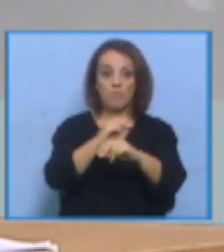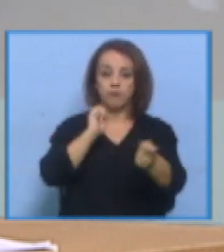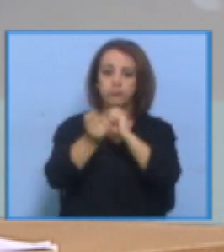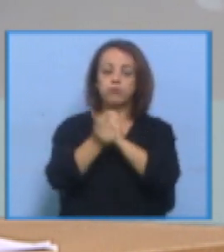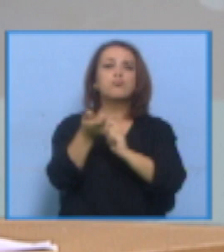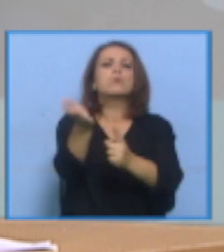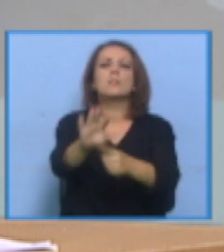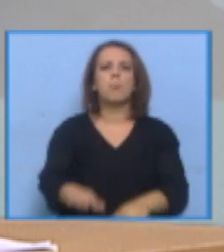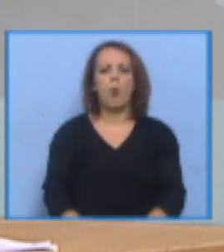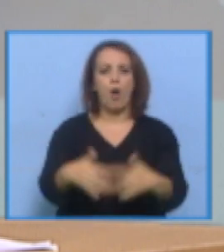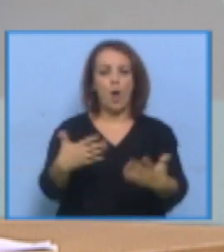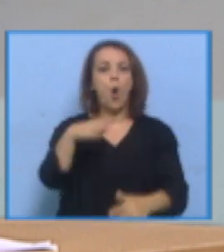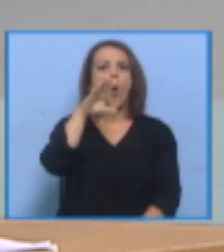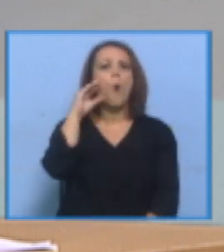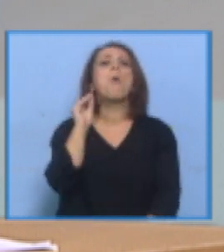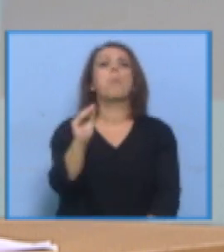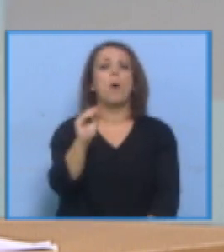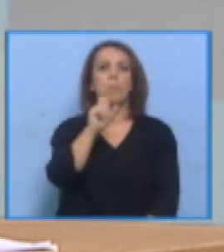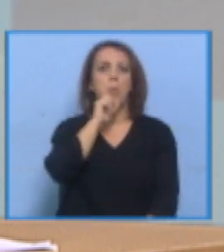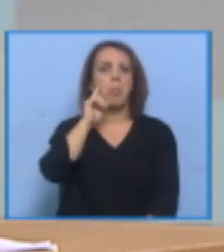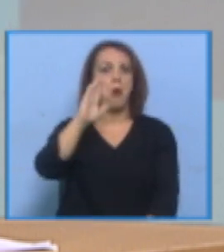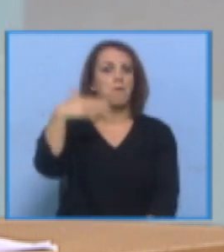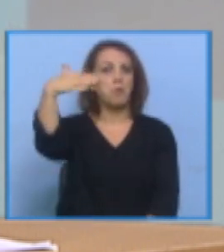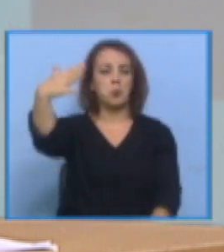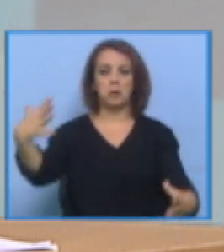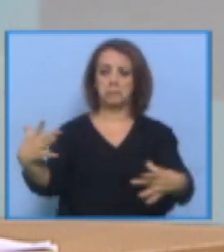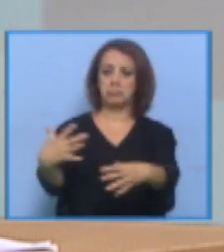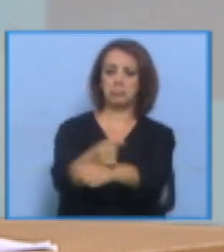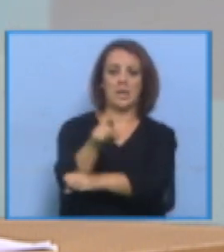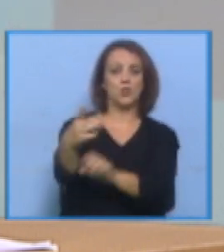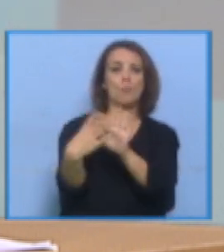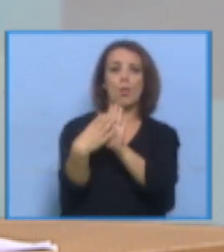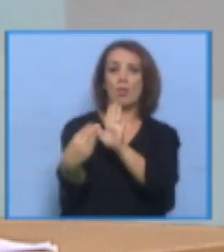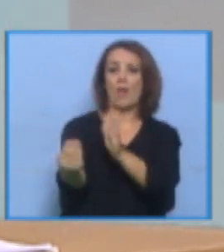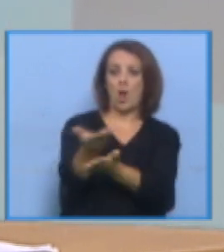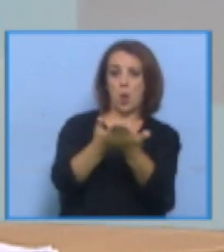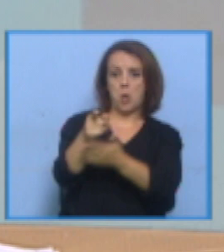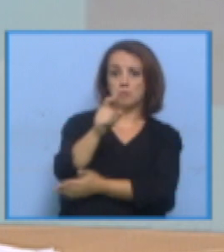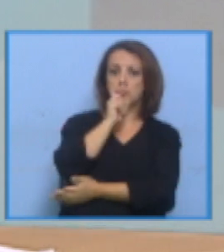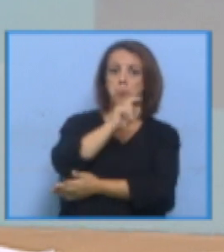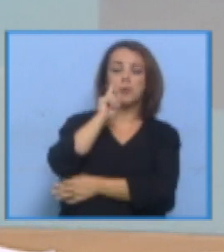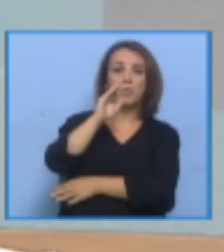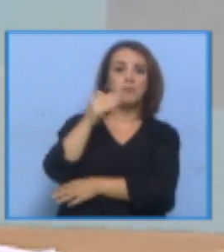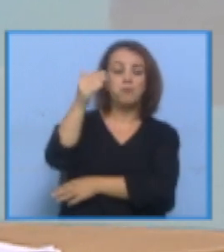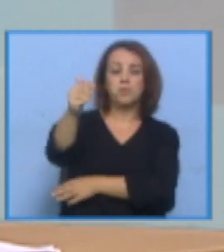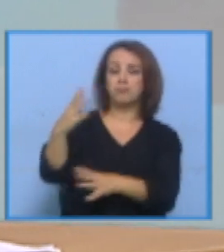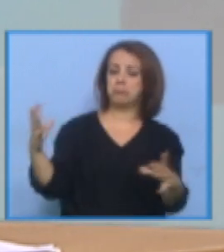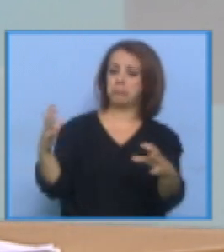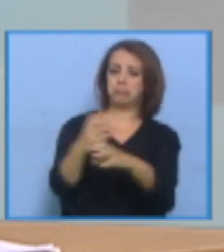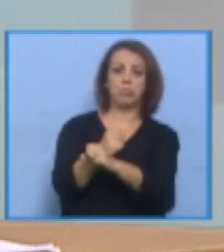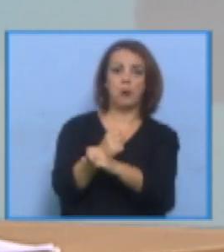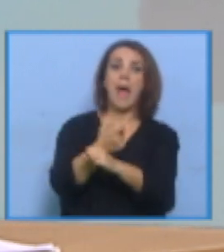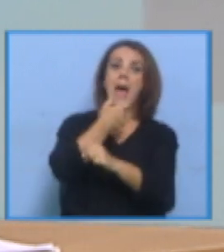momento pode estar posta em causa e isso significa que o modelo de negócio da banca pode ter que se alterar rapidamente, a menos